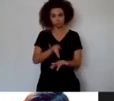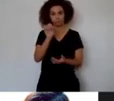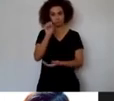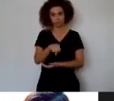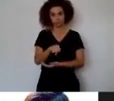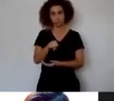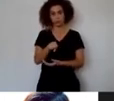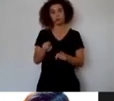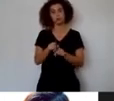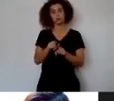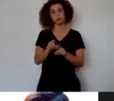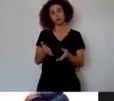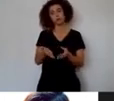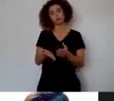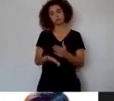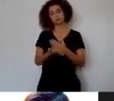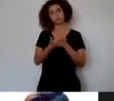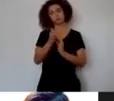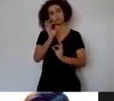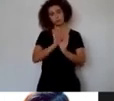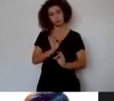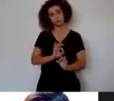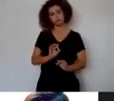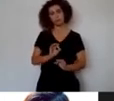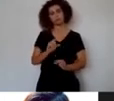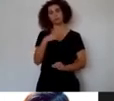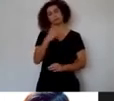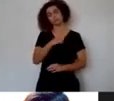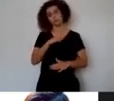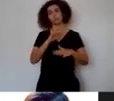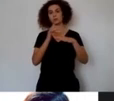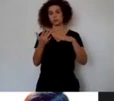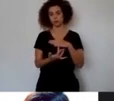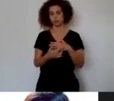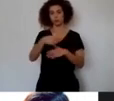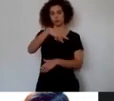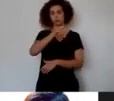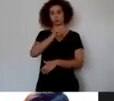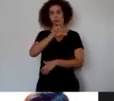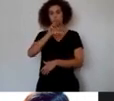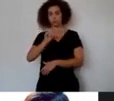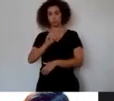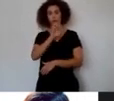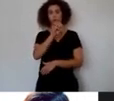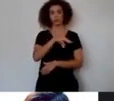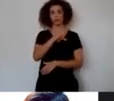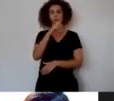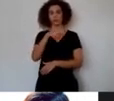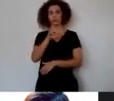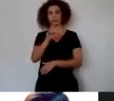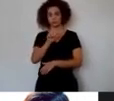E apoiar mesmo os projetos, siga a gente lá nas nossas redes sociais, Morro em Cena, no Facebook, no